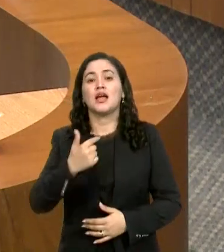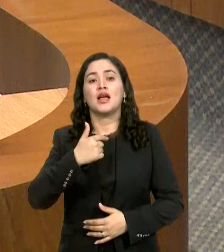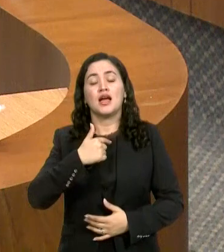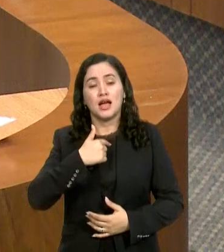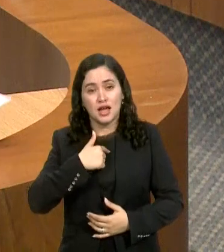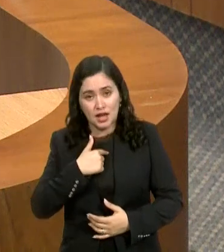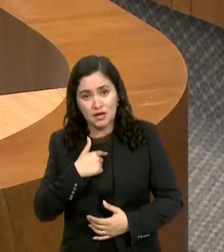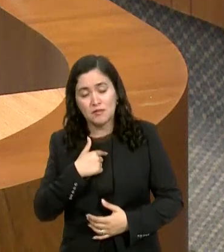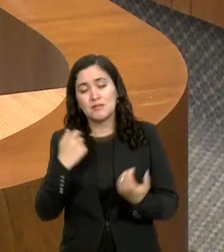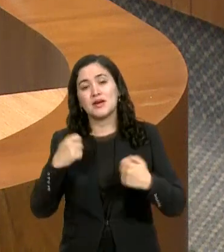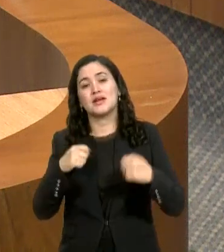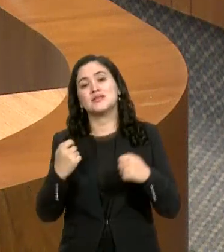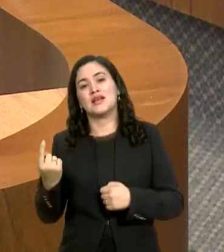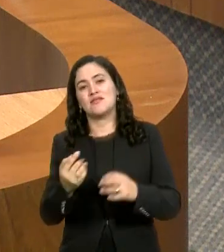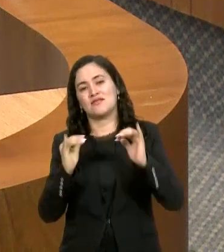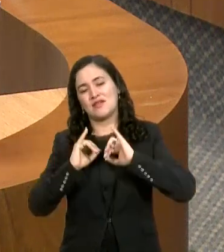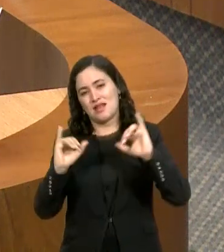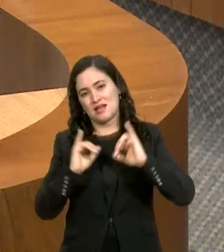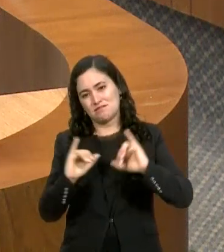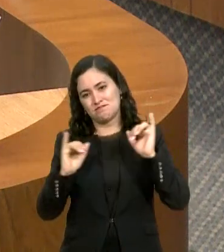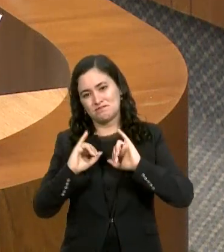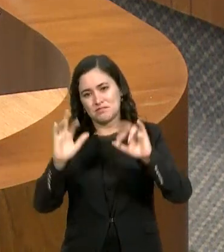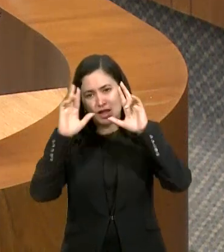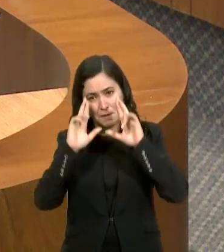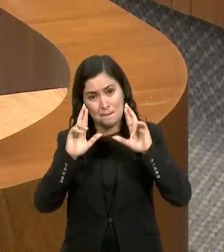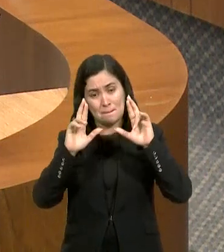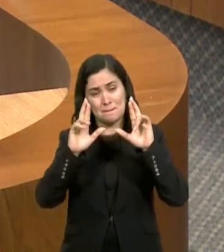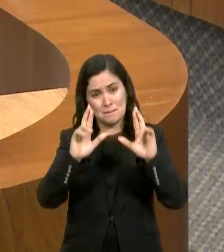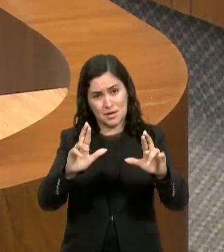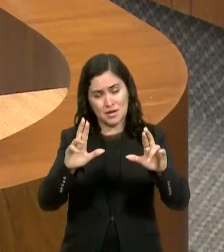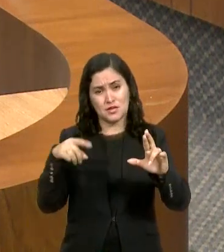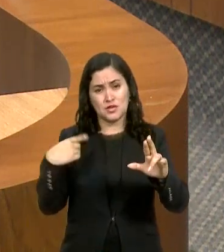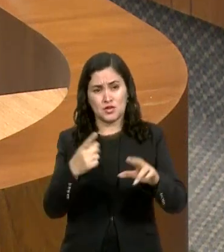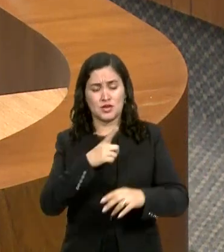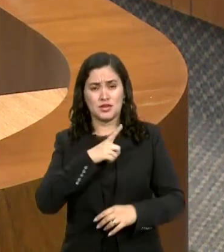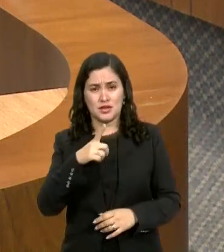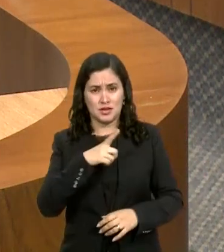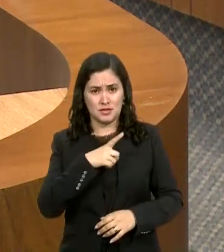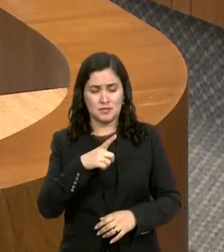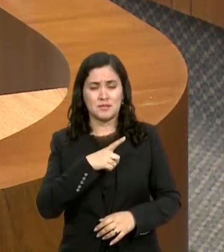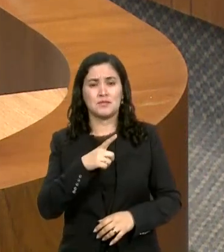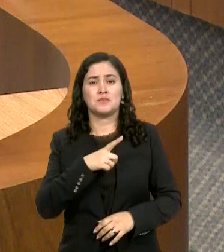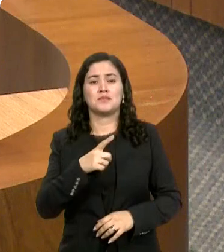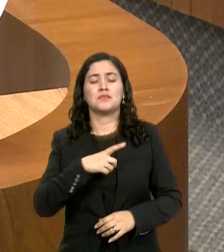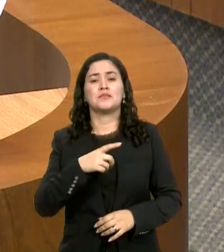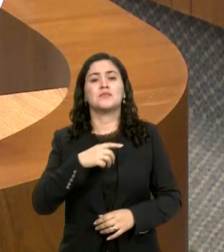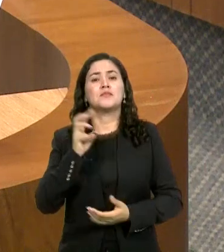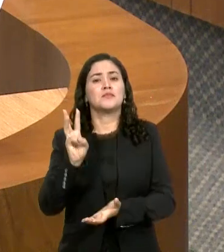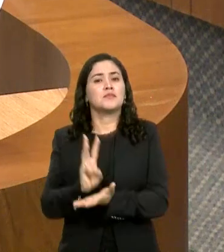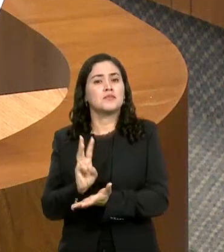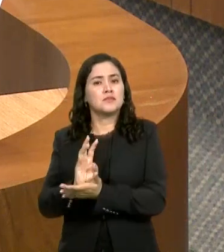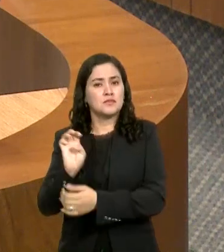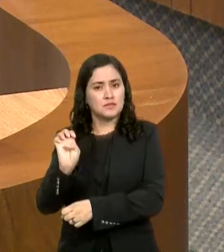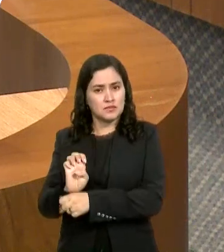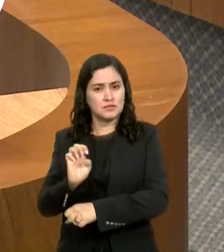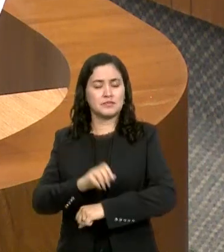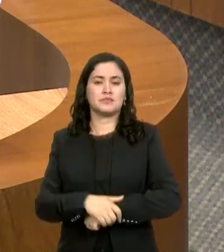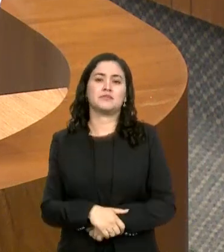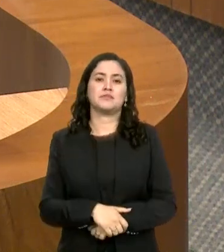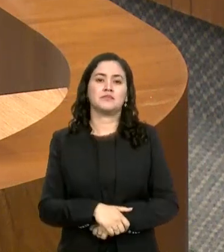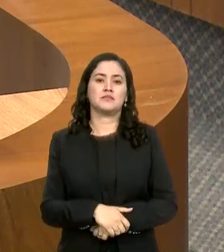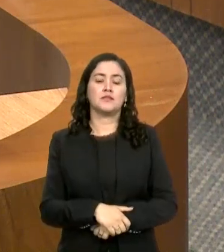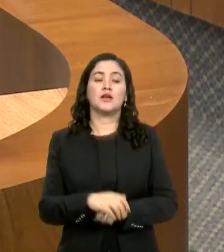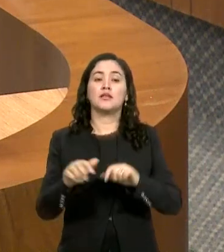Destacar o respeito que a Assembleia Legislativa tem para com a Defensoria Pública do Estado. O